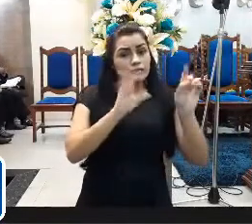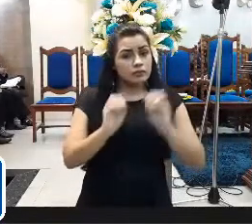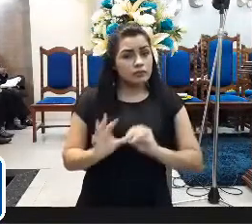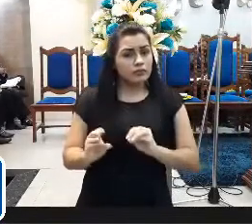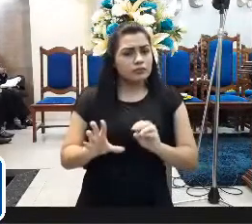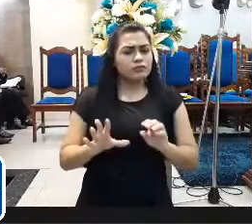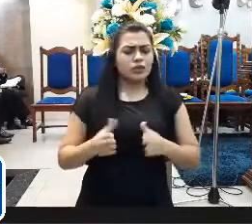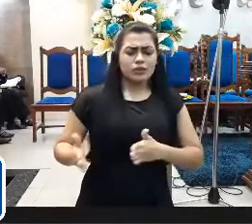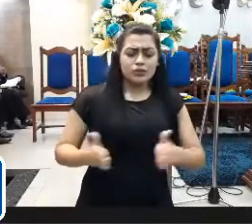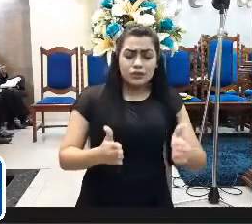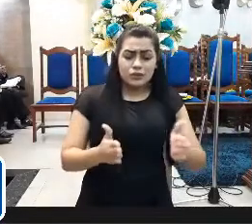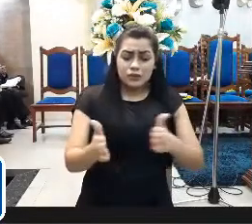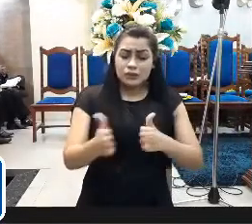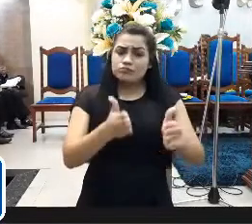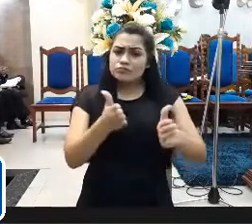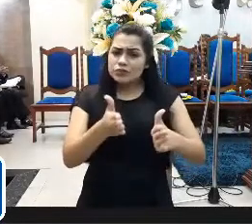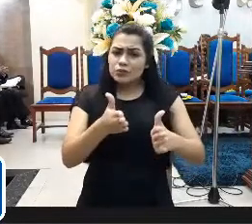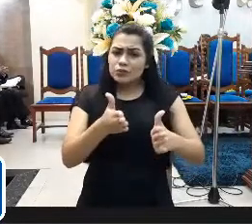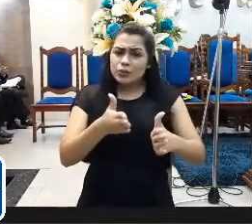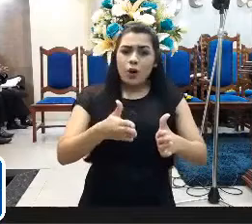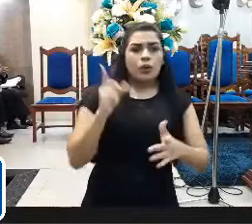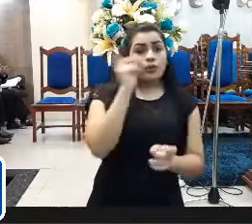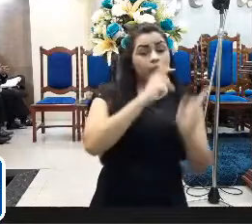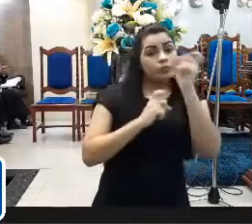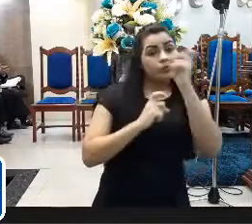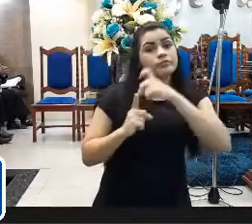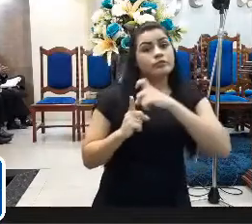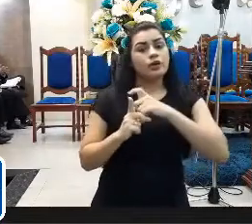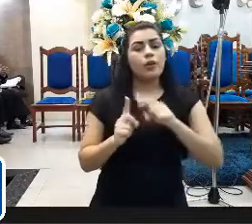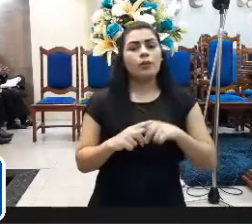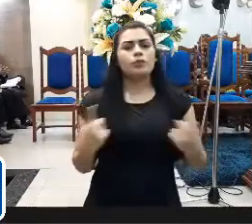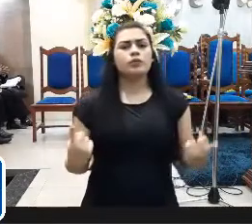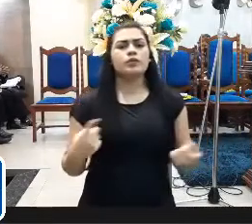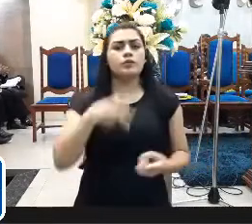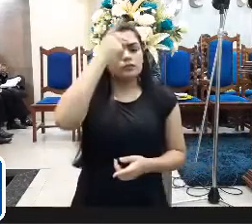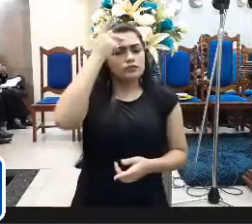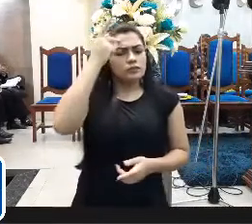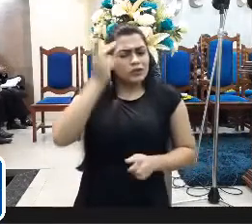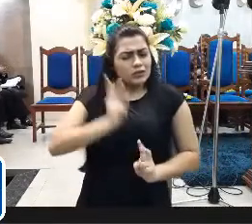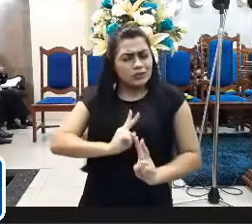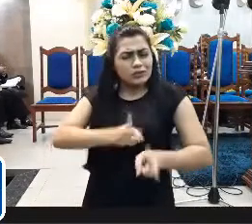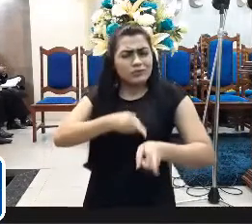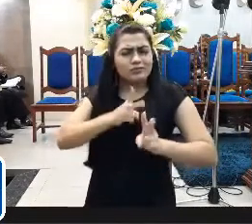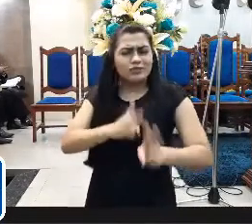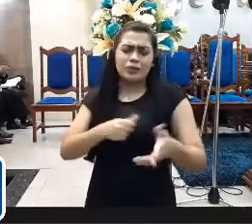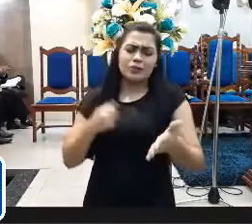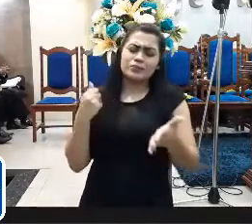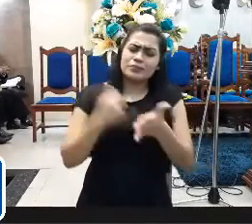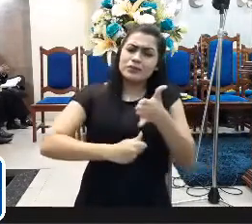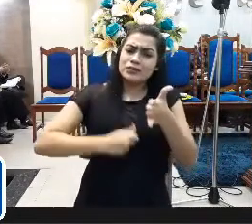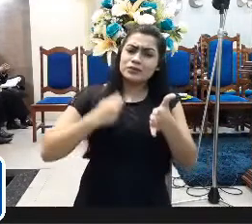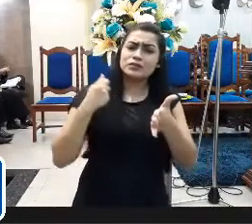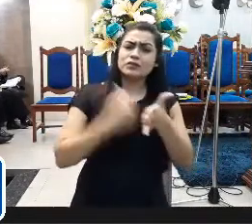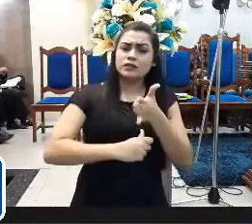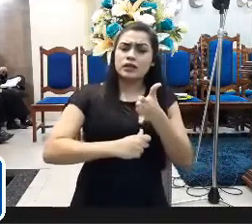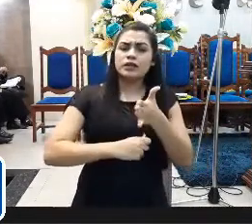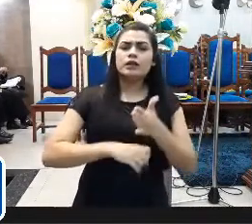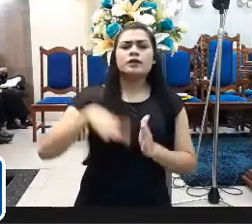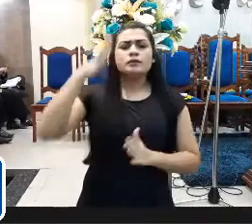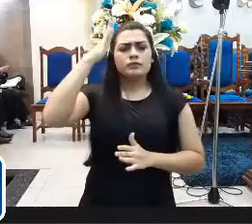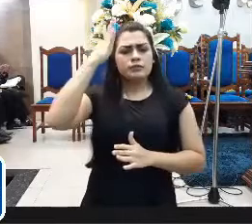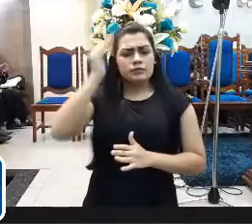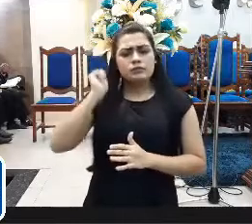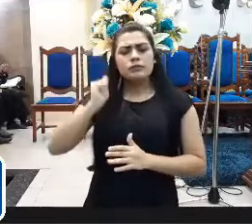marcado por lutas mesmo, mas aquele que perseverar vai ver que valeu a pena, né? Valeu a